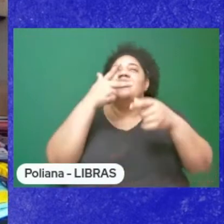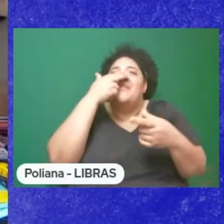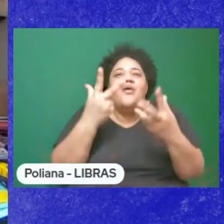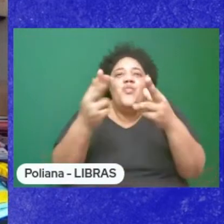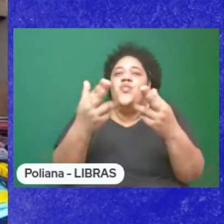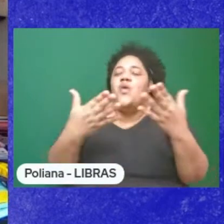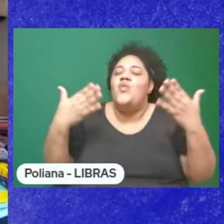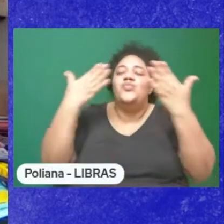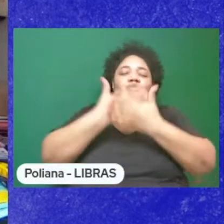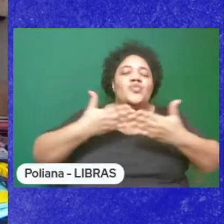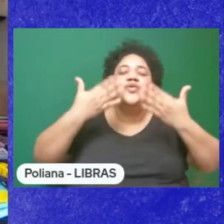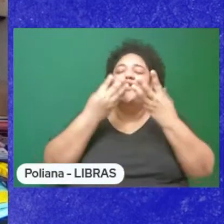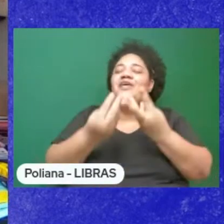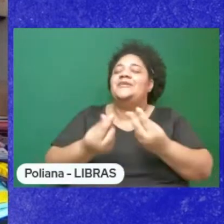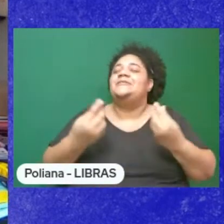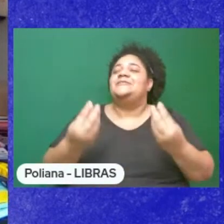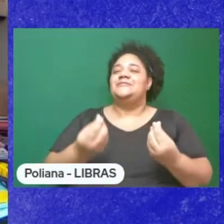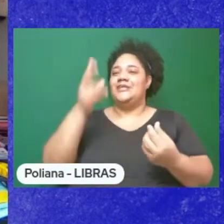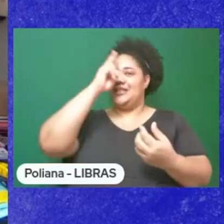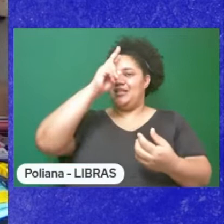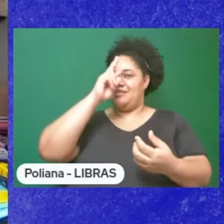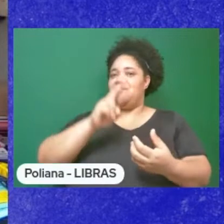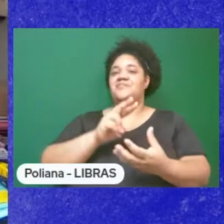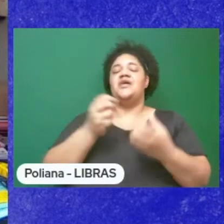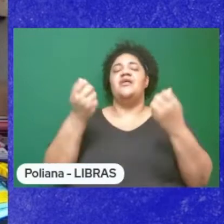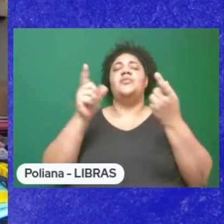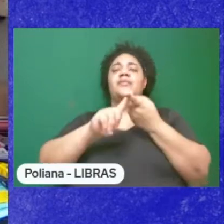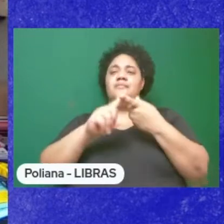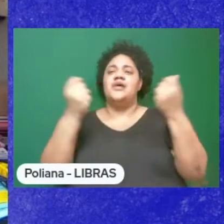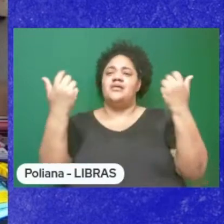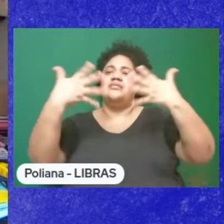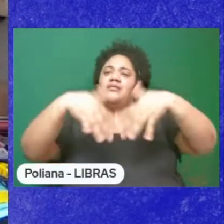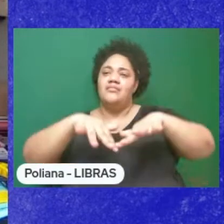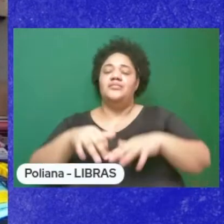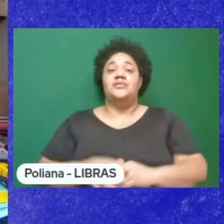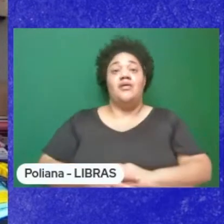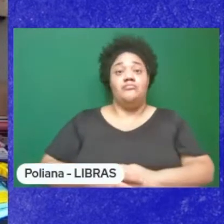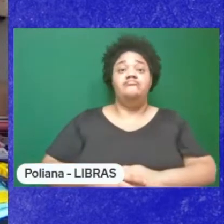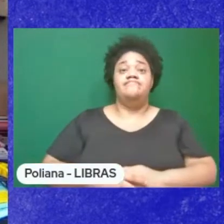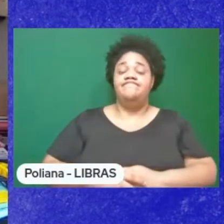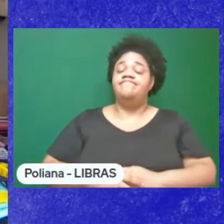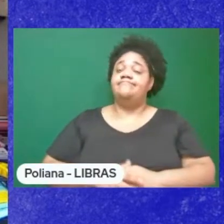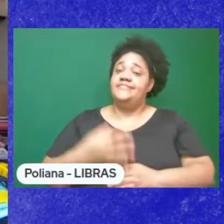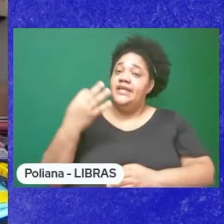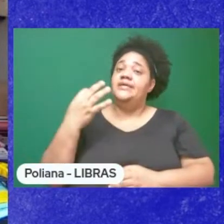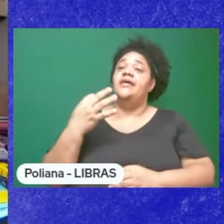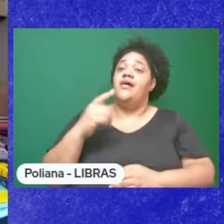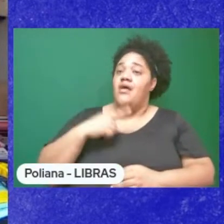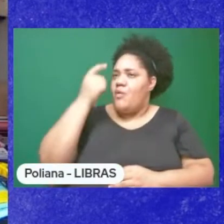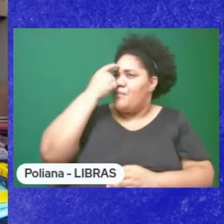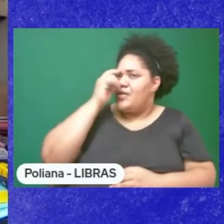uma narrativa que não é nada naturalista. Então, ele tem essa quebra, assim, e eu achava que exatamente por isso, por a gente